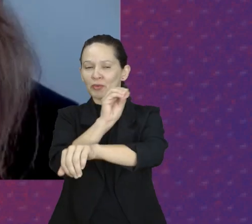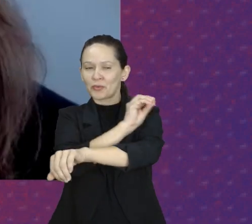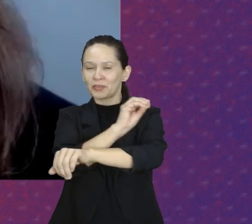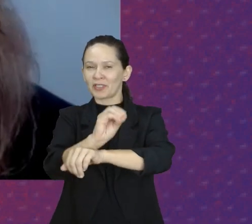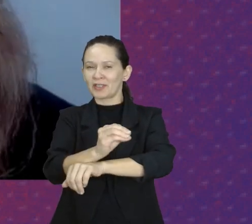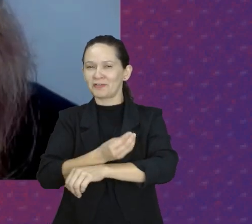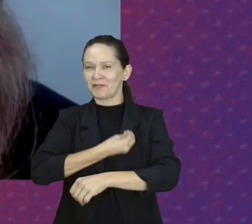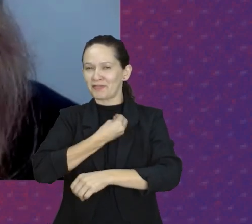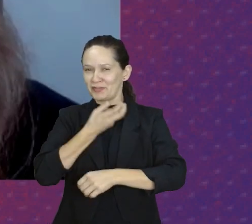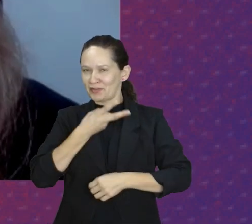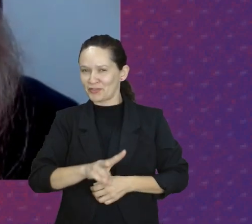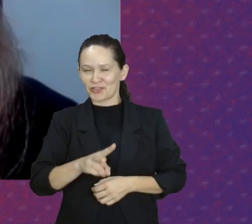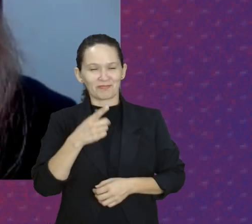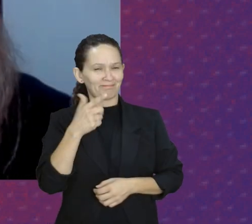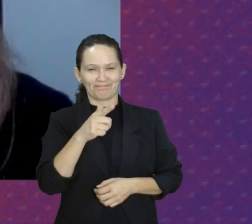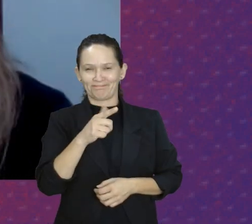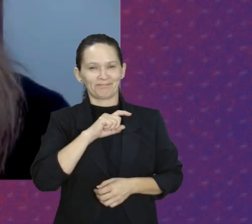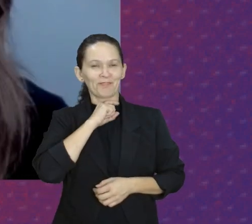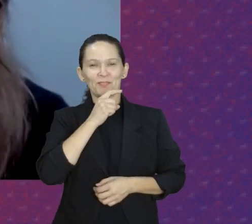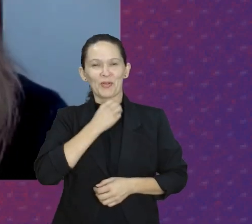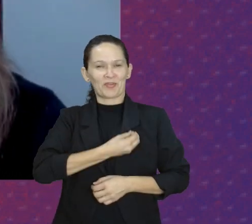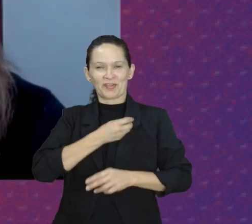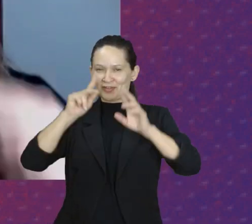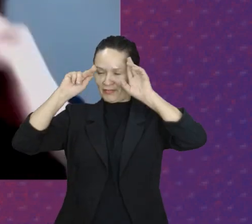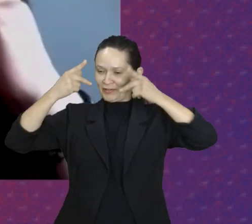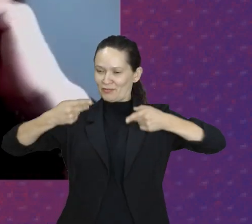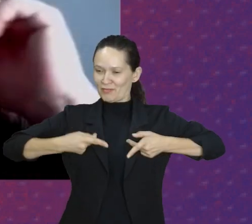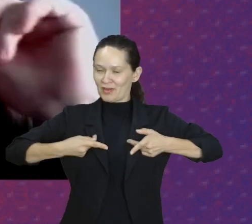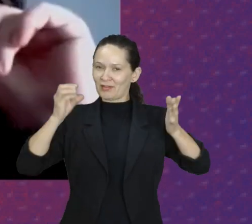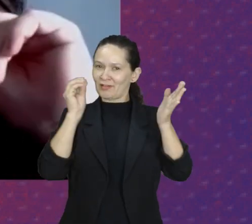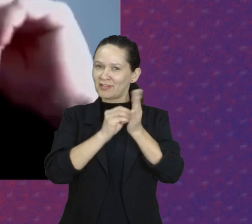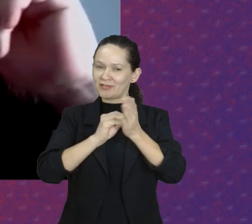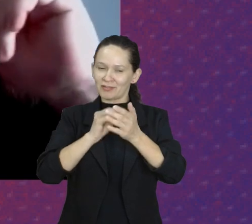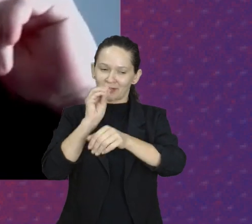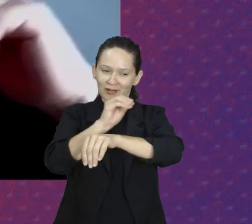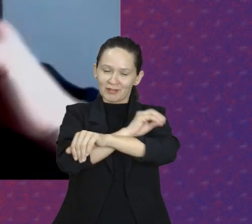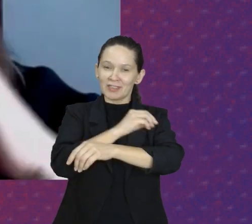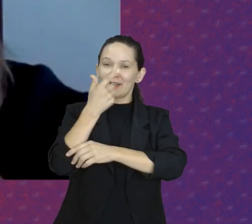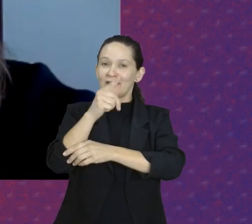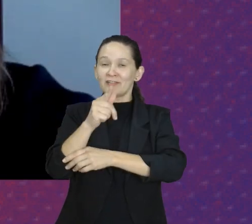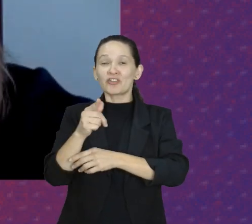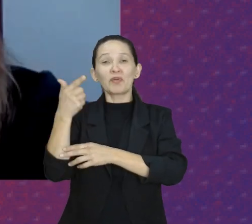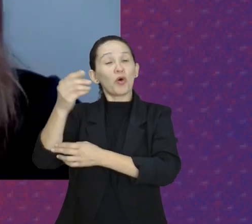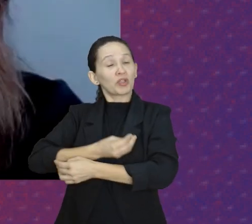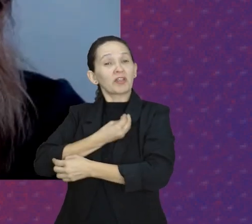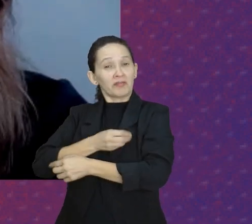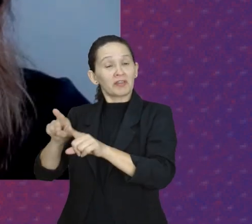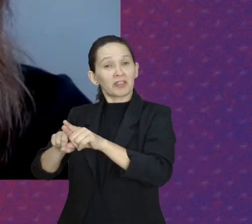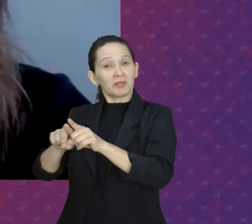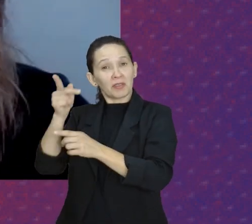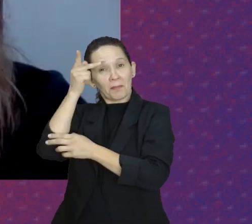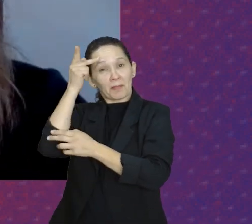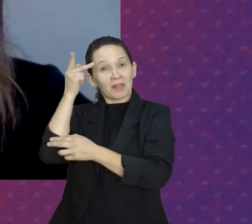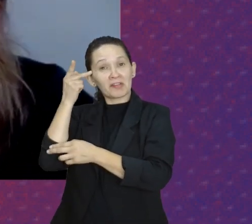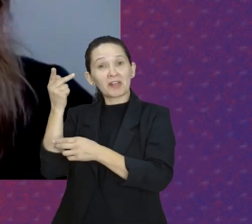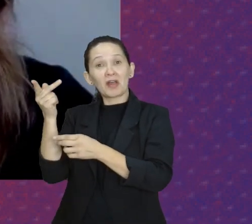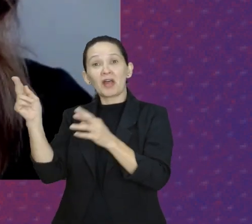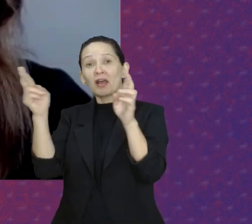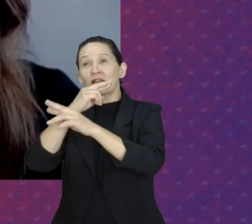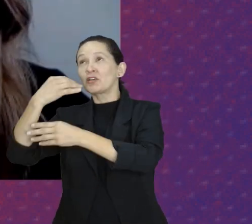é possível, né? A vida humana, a vida não humana também, se a gente pensa nas relações com o meio ambiente,